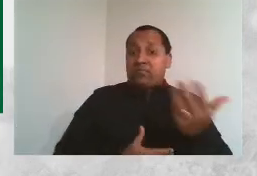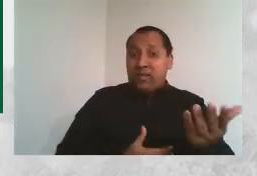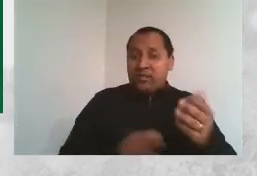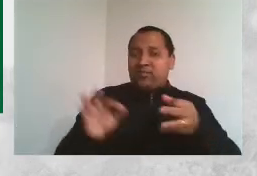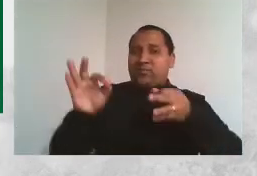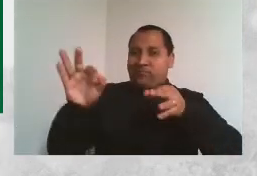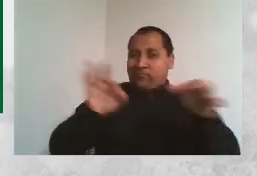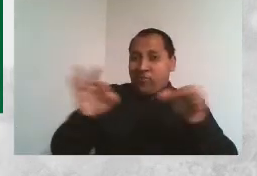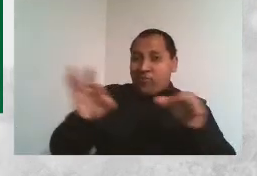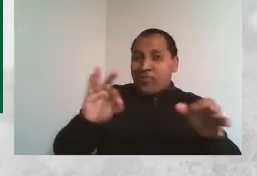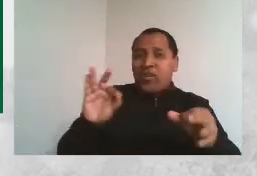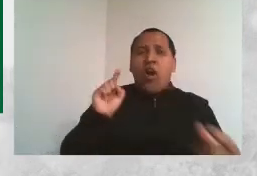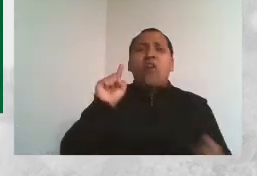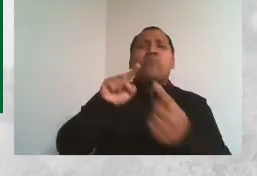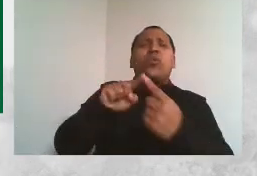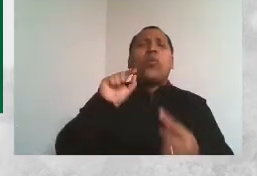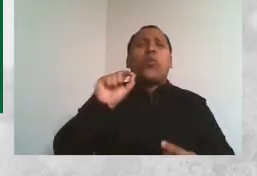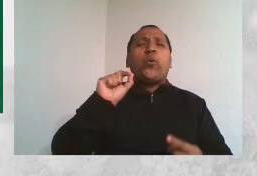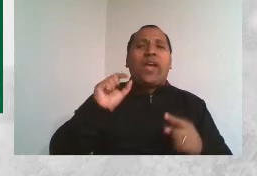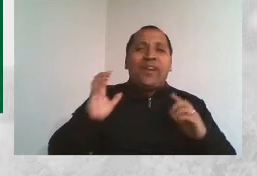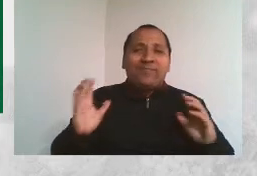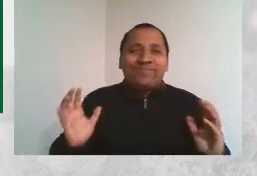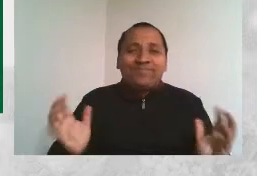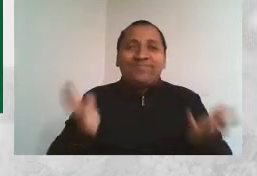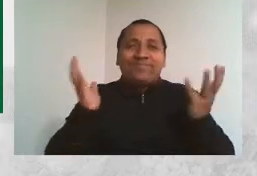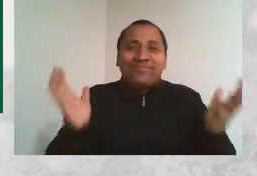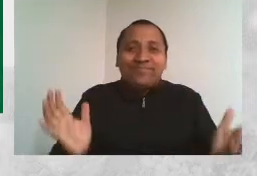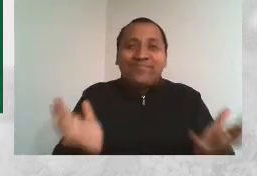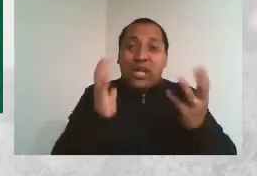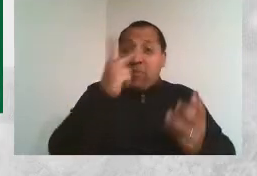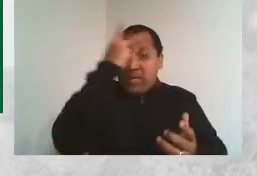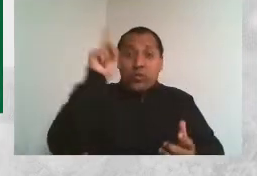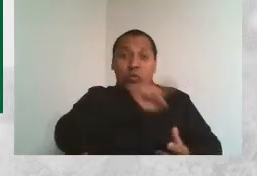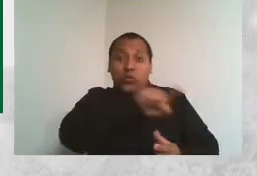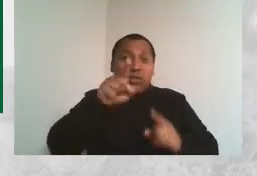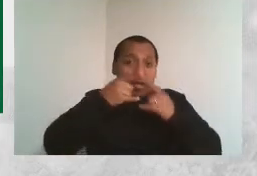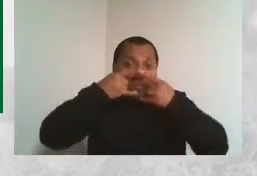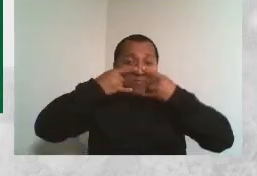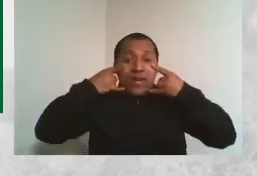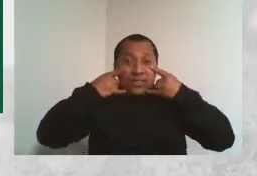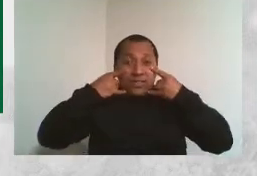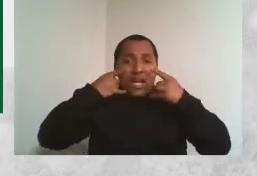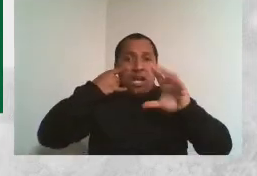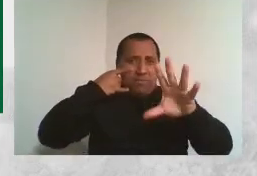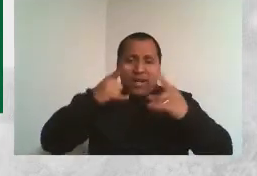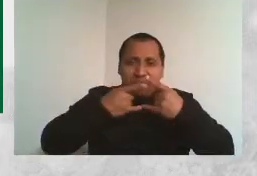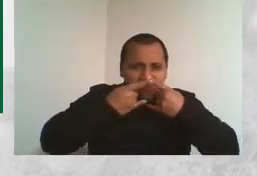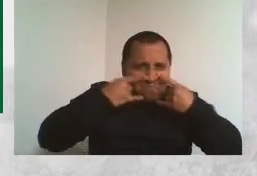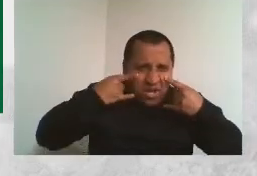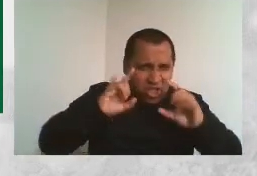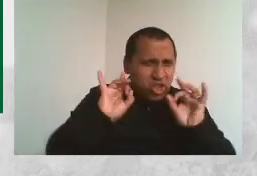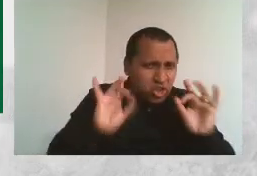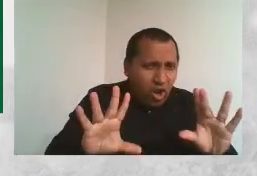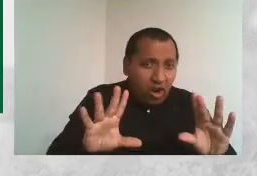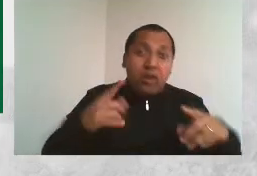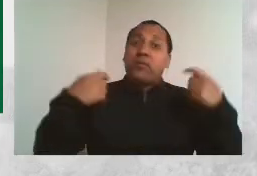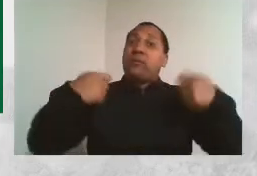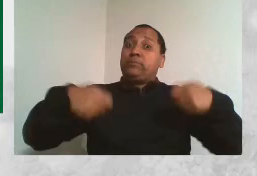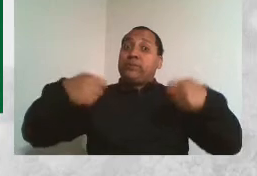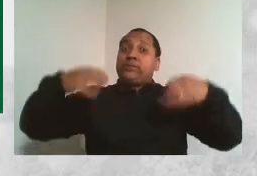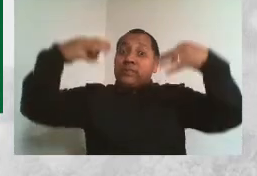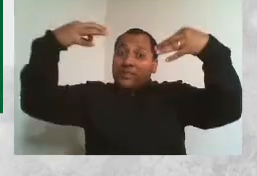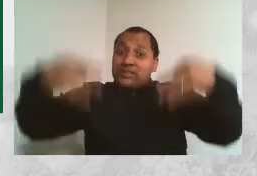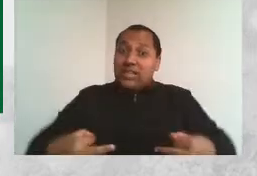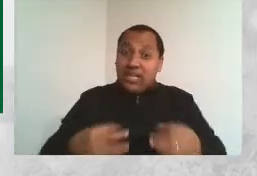de estimular o uso da máscara, mas estimular o seu uso da forma correta. Para isso,